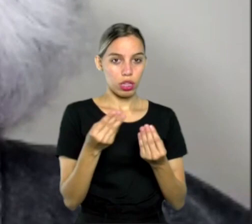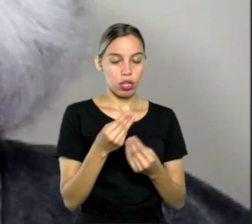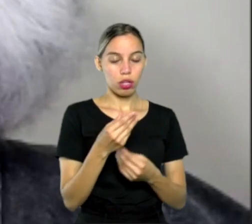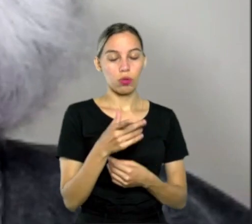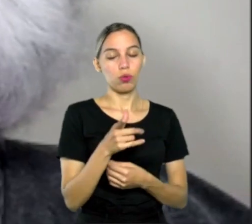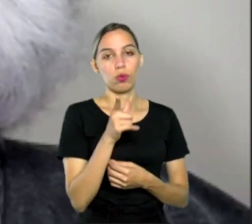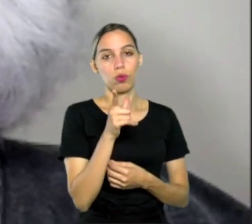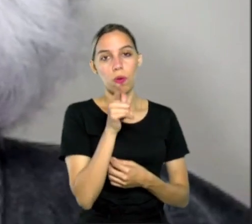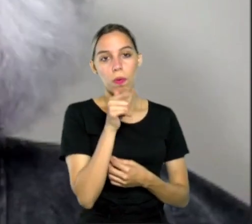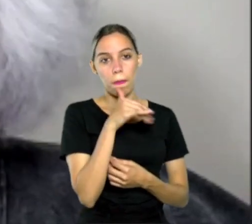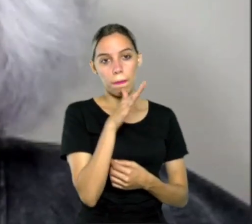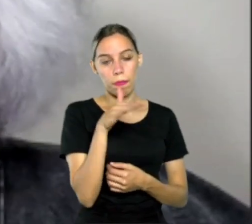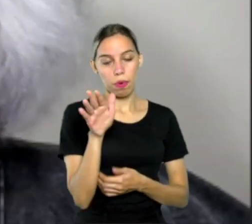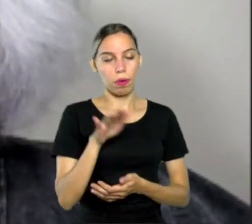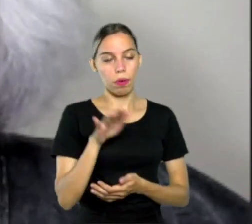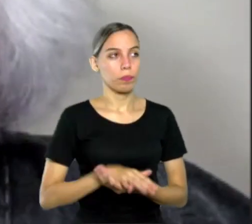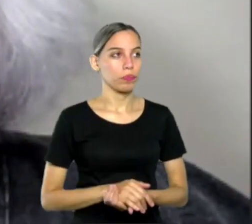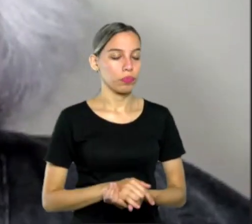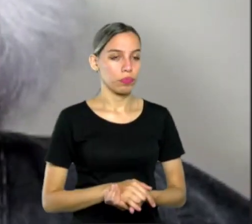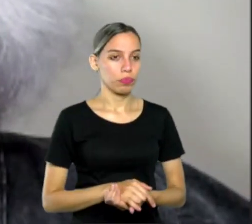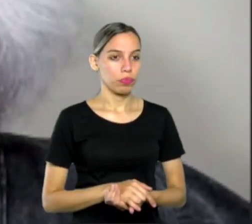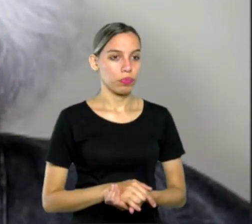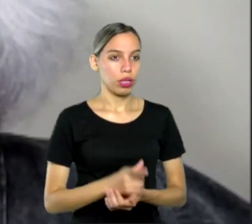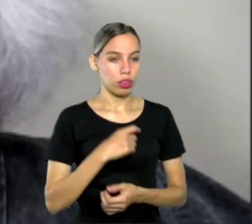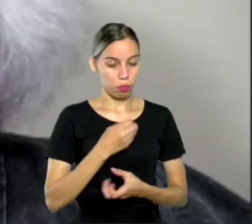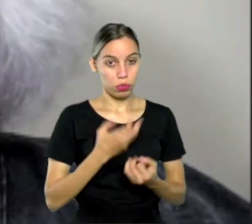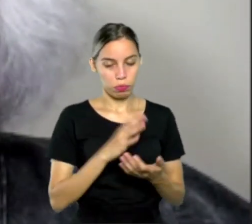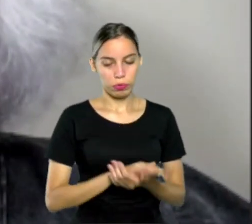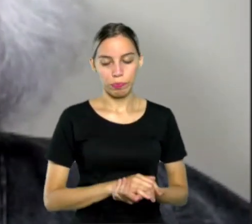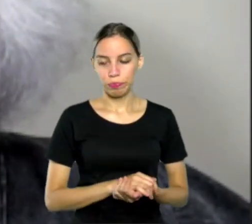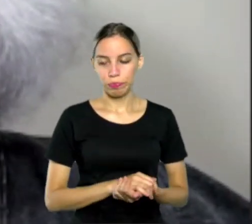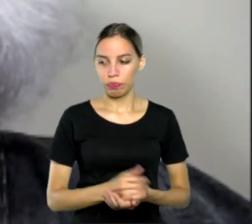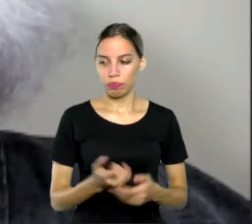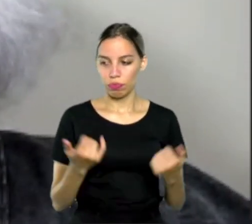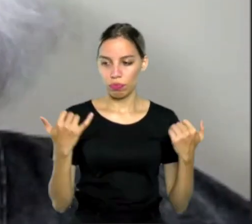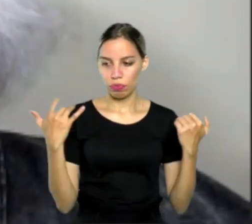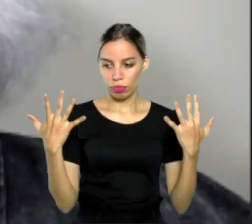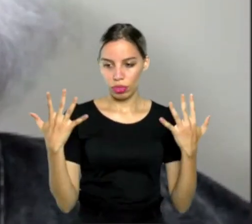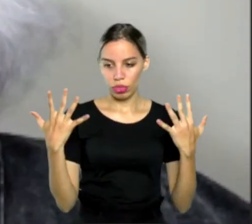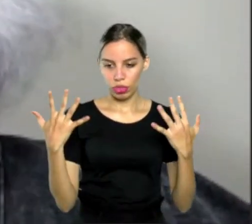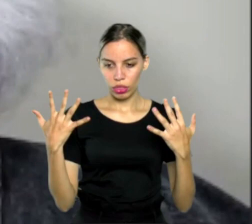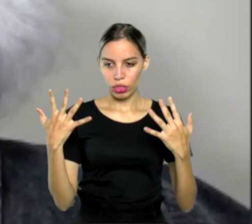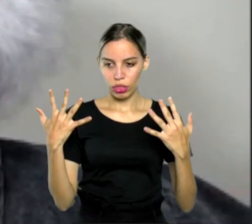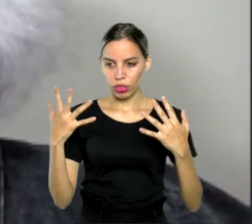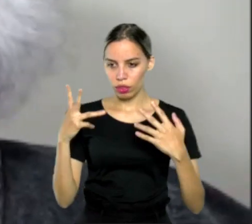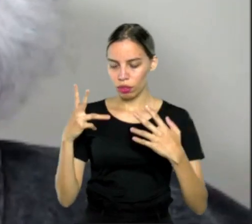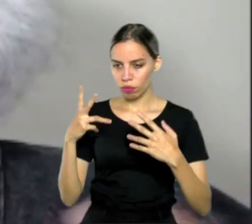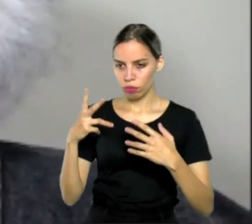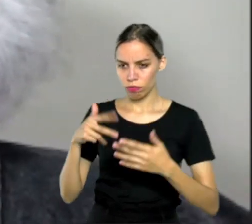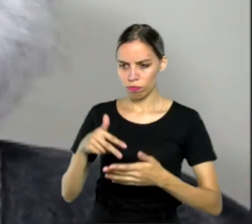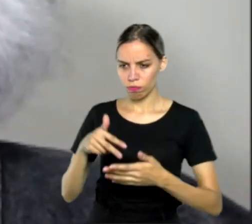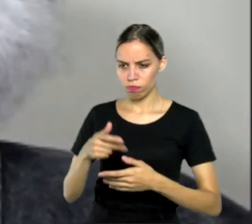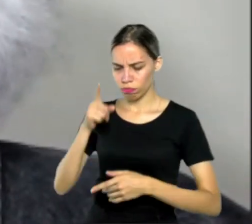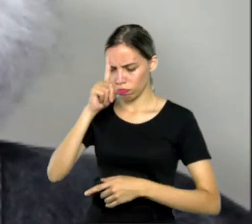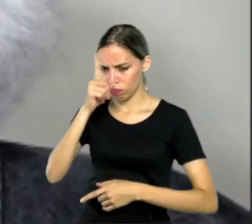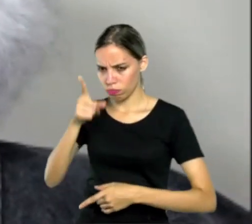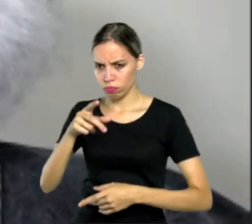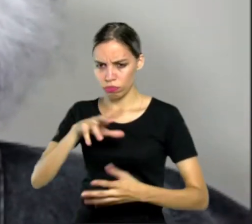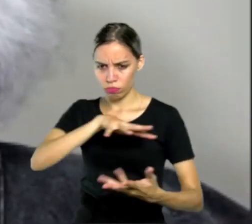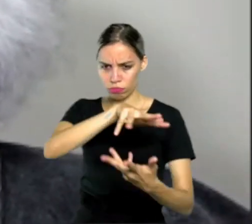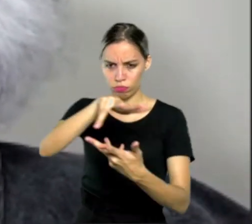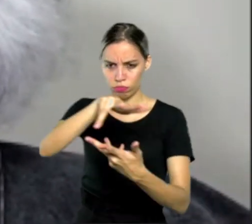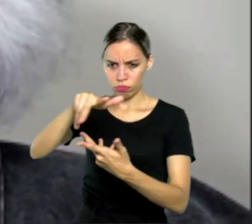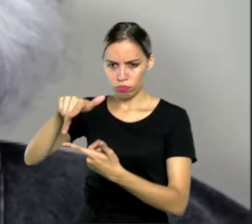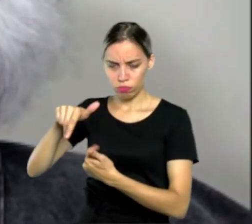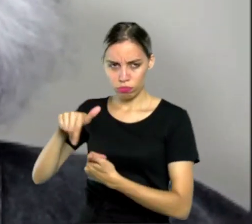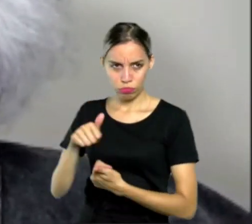que governa o verso balança os muros. Meio, traduzindo a